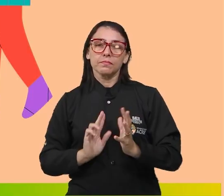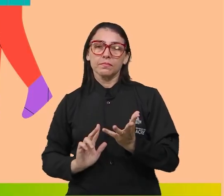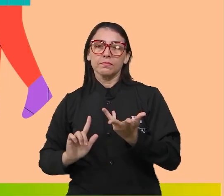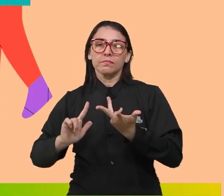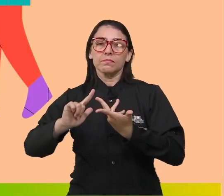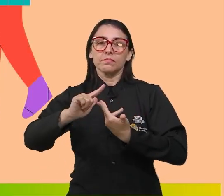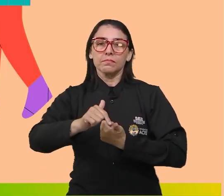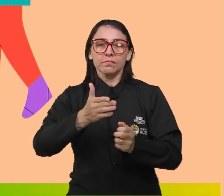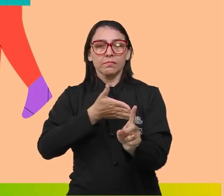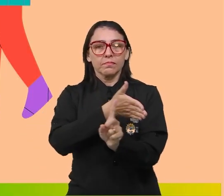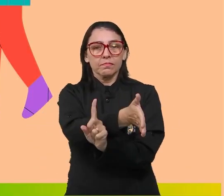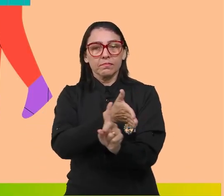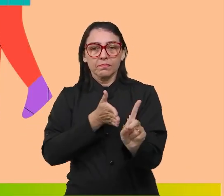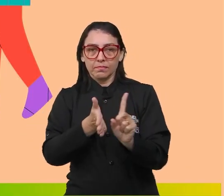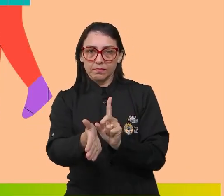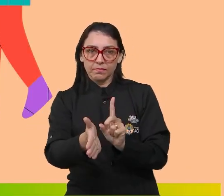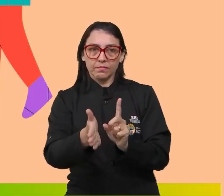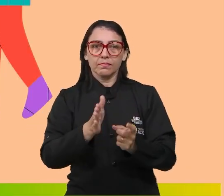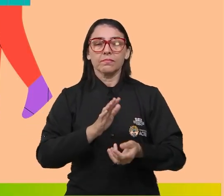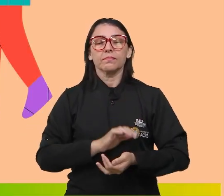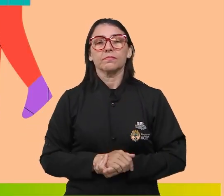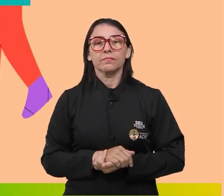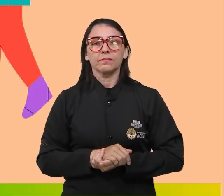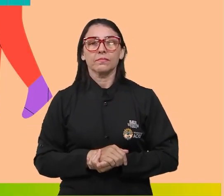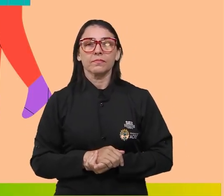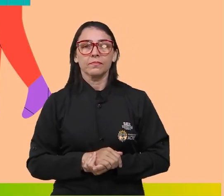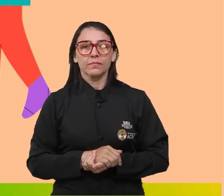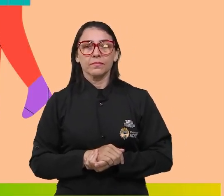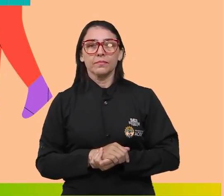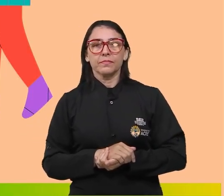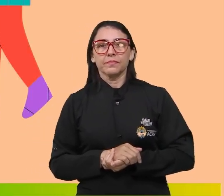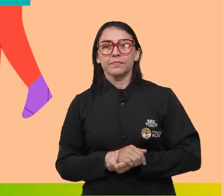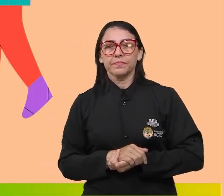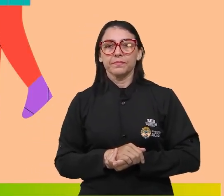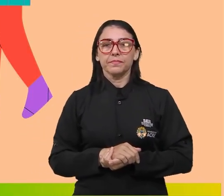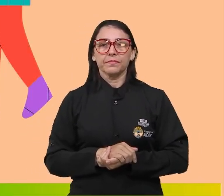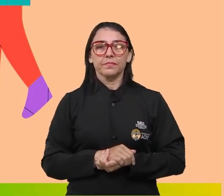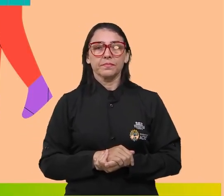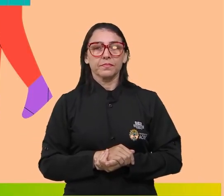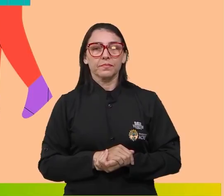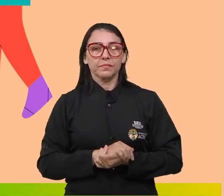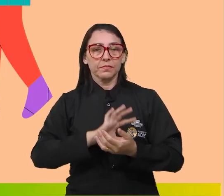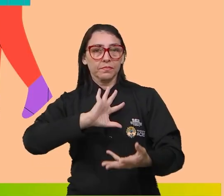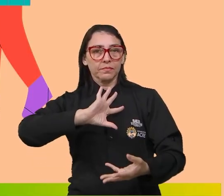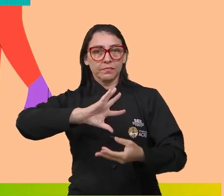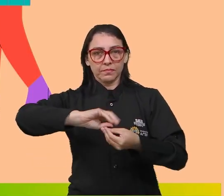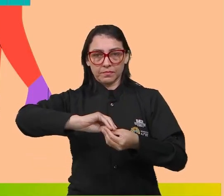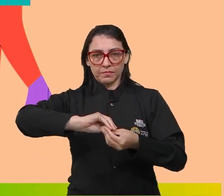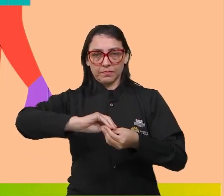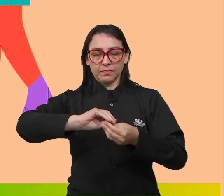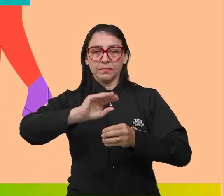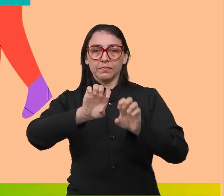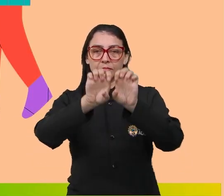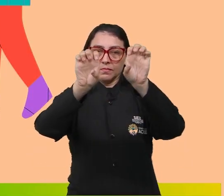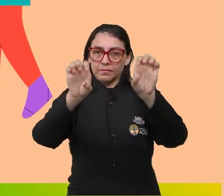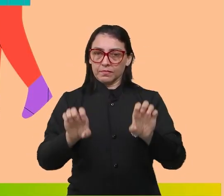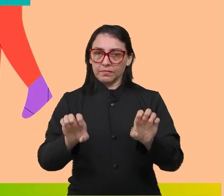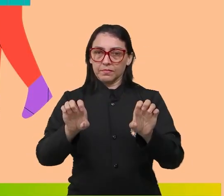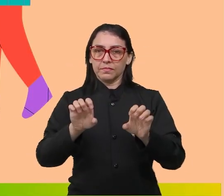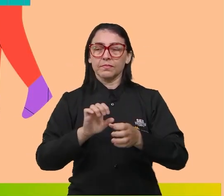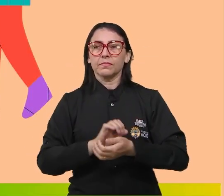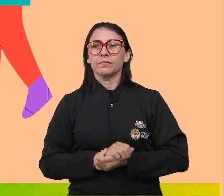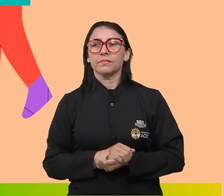Então, ele estruturou o teatro do oprimido, e aí a gente tem aqui um resumo aqui da estrutura, as